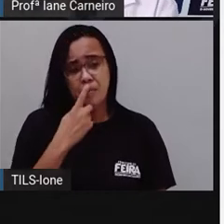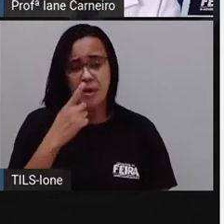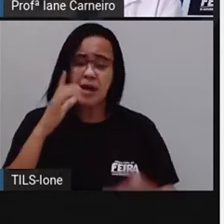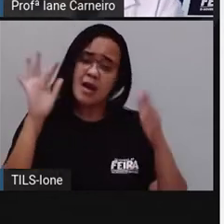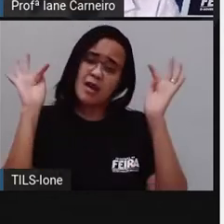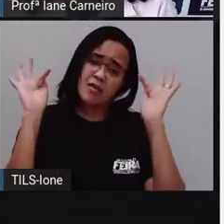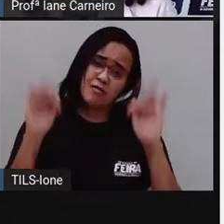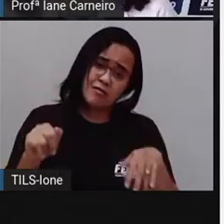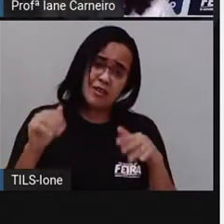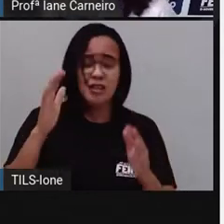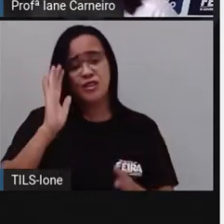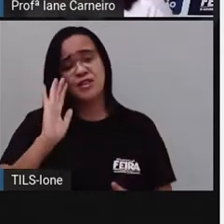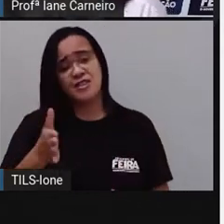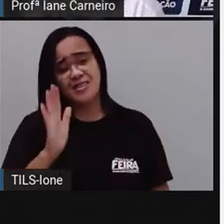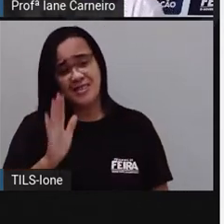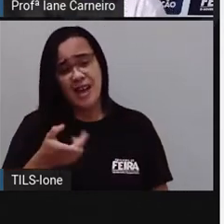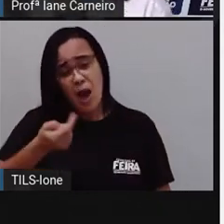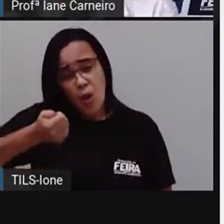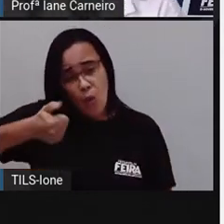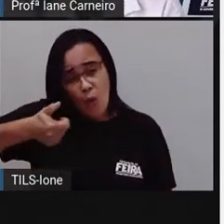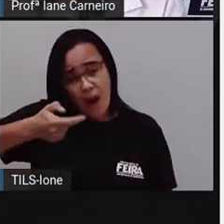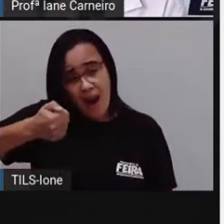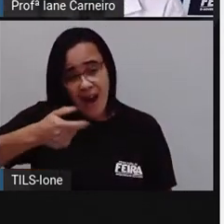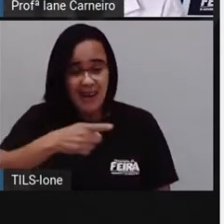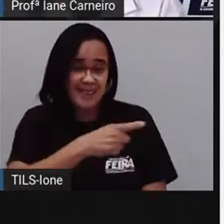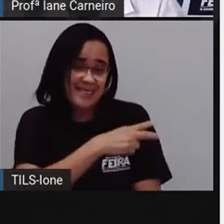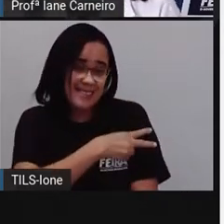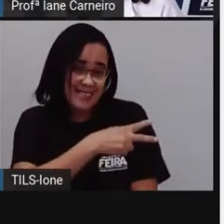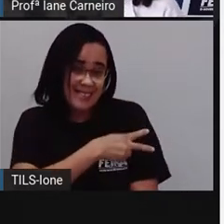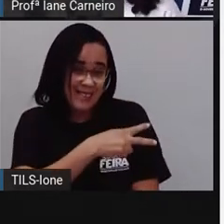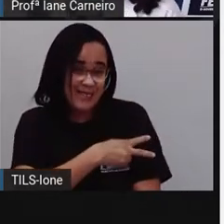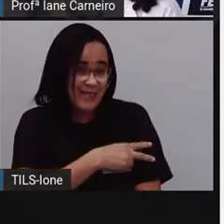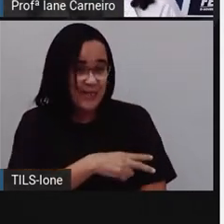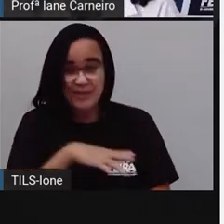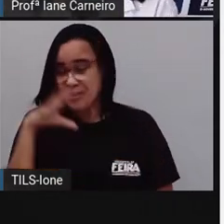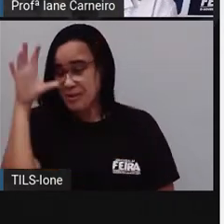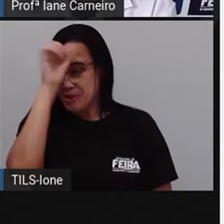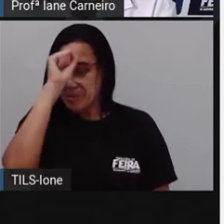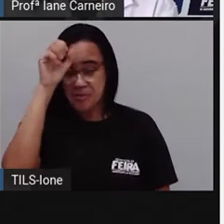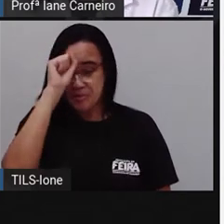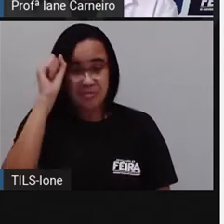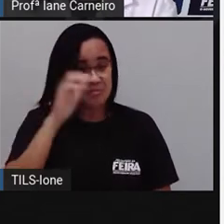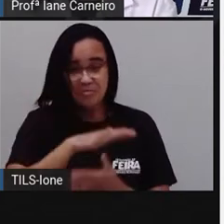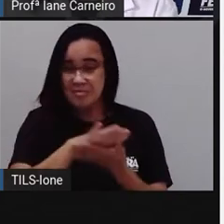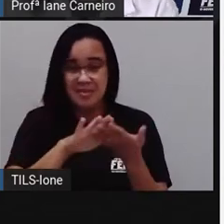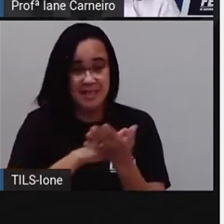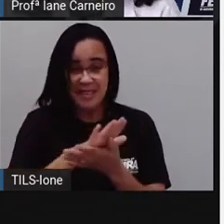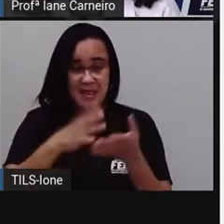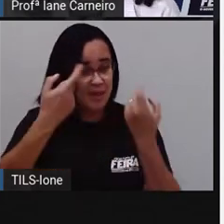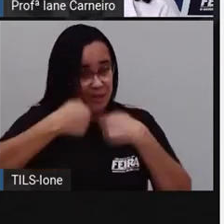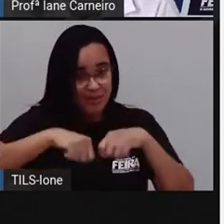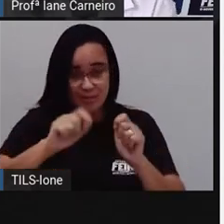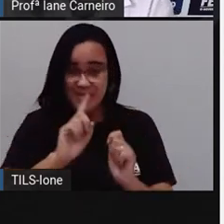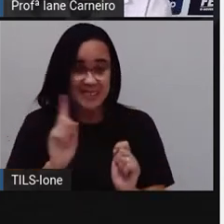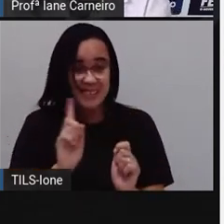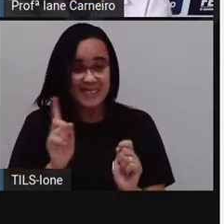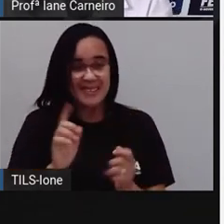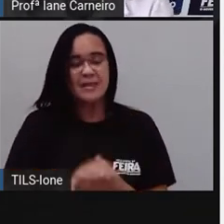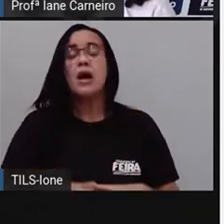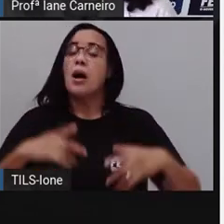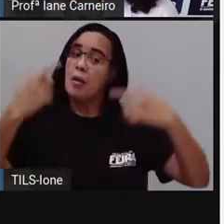A gente já é quase segundo ano. Não preciso mais aprender o alfabeto. Precisa e